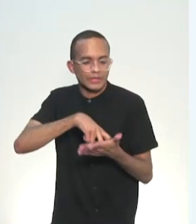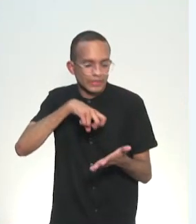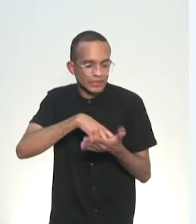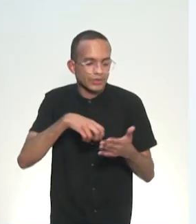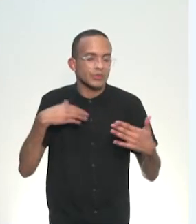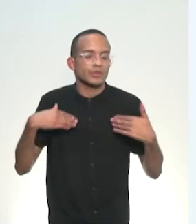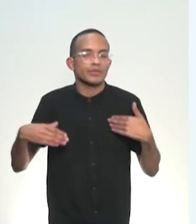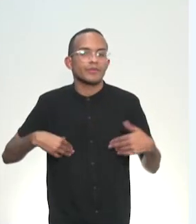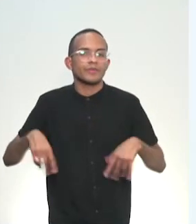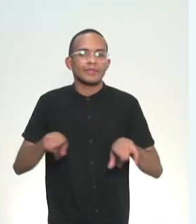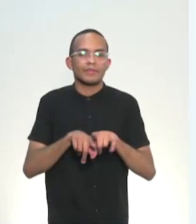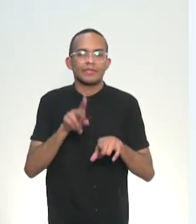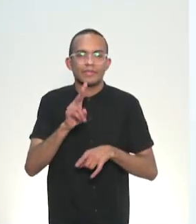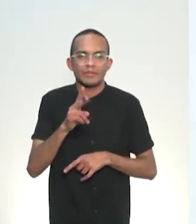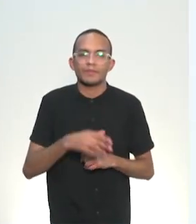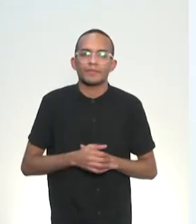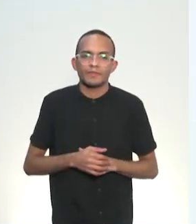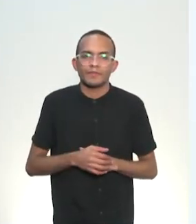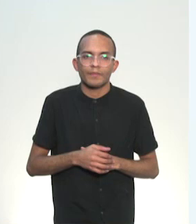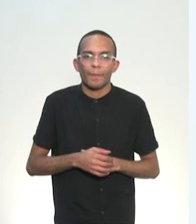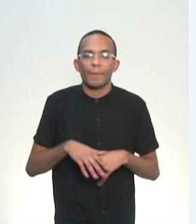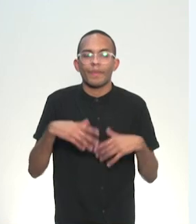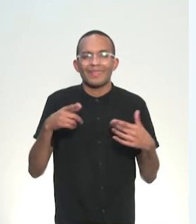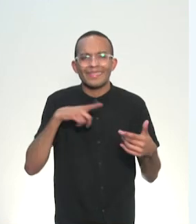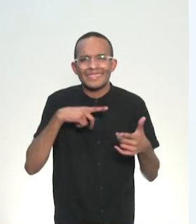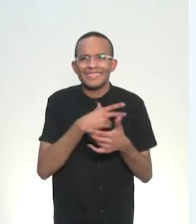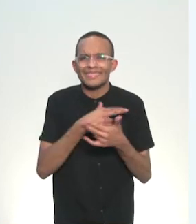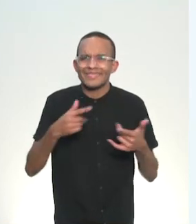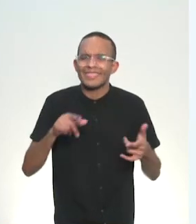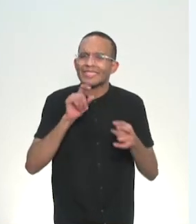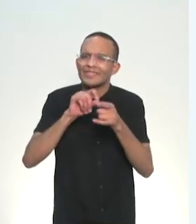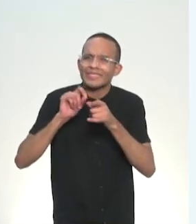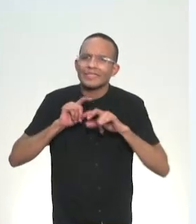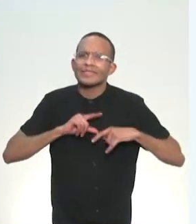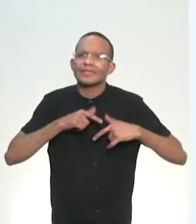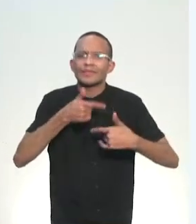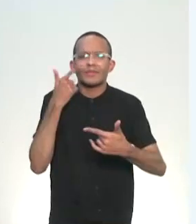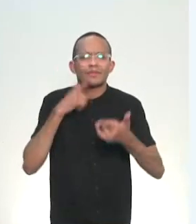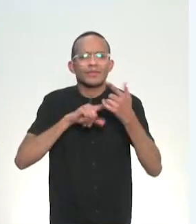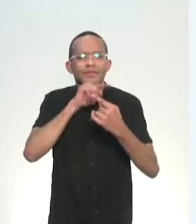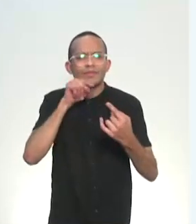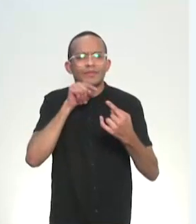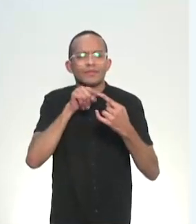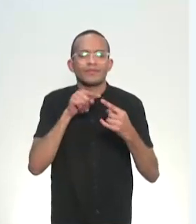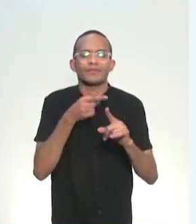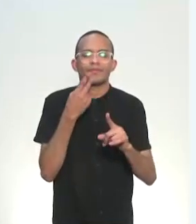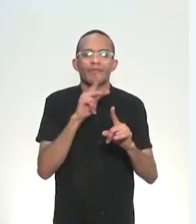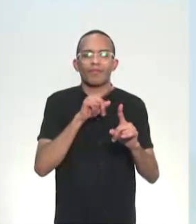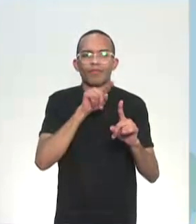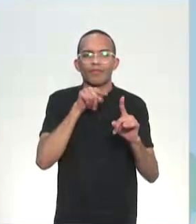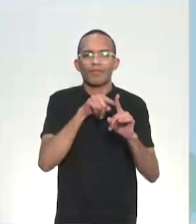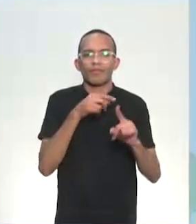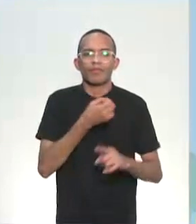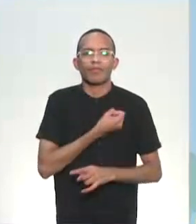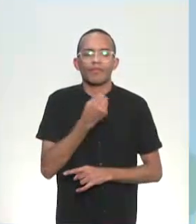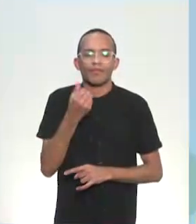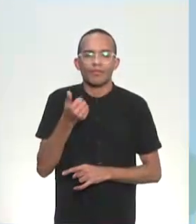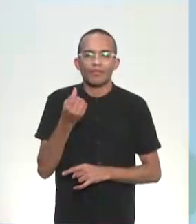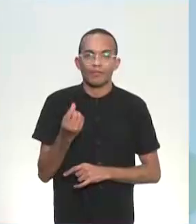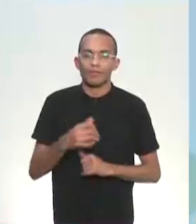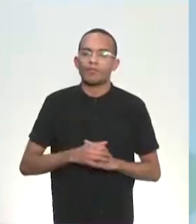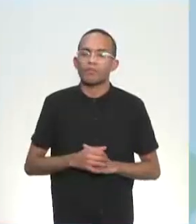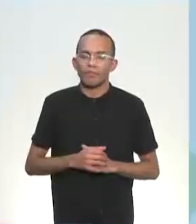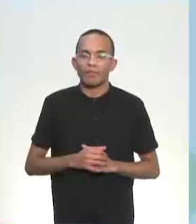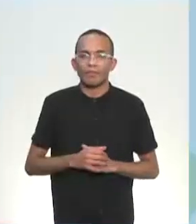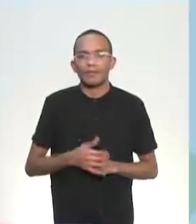físico de forma rotineira. Então, ainda há muito o que fazer para atingir este objetivo. Bom, é isso